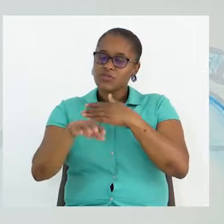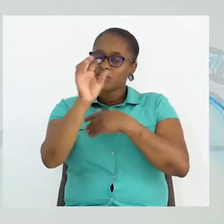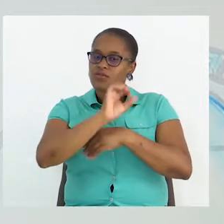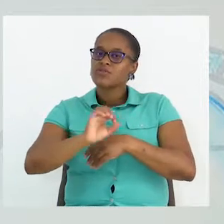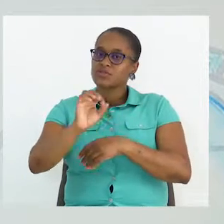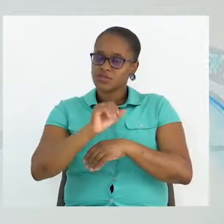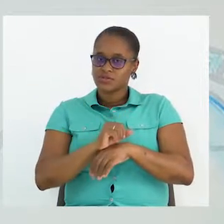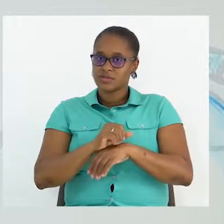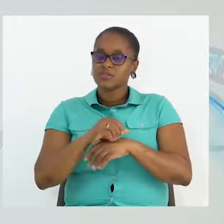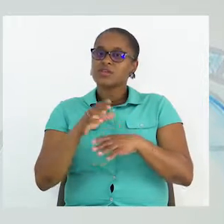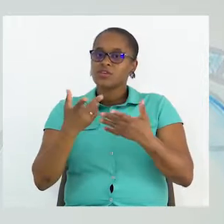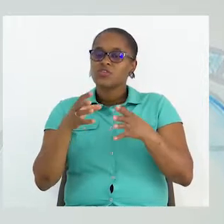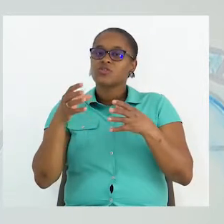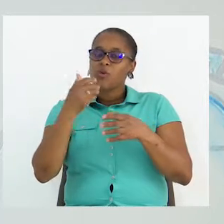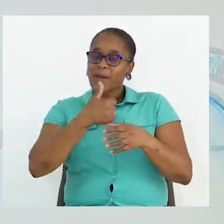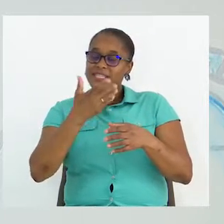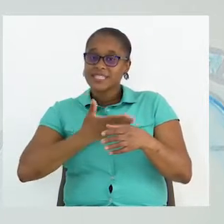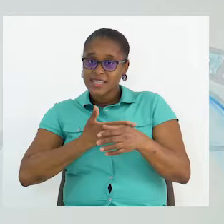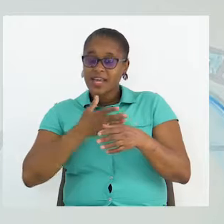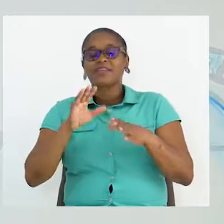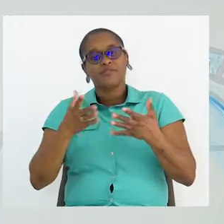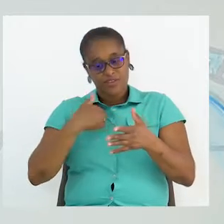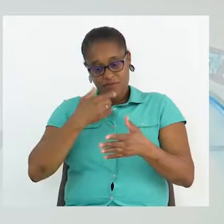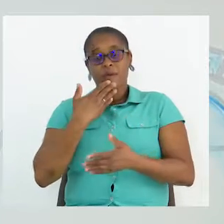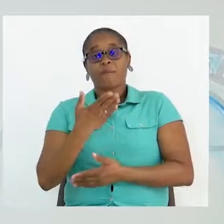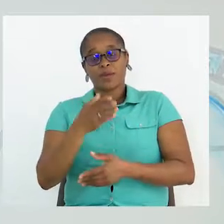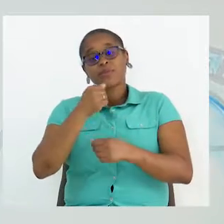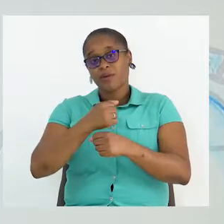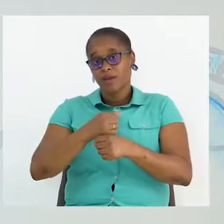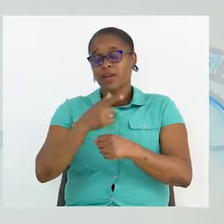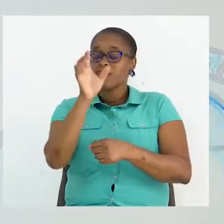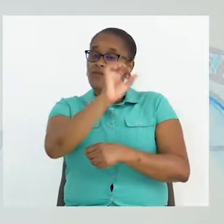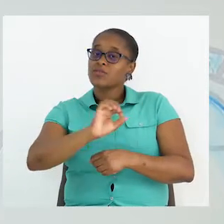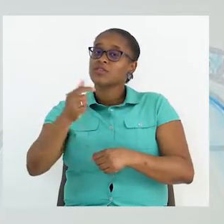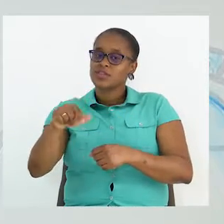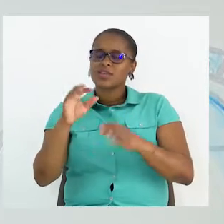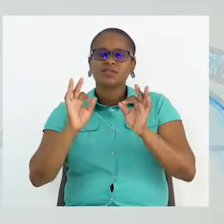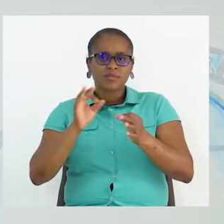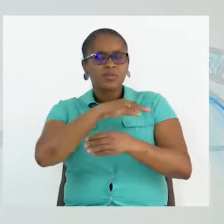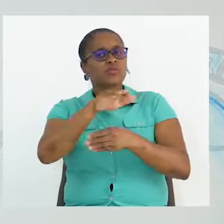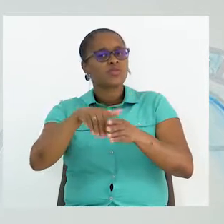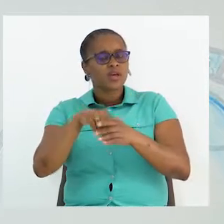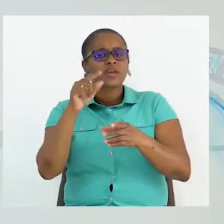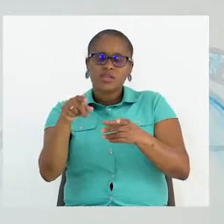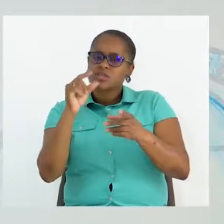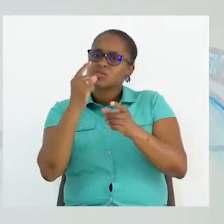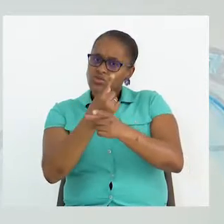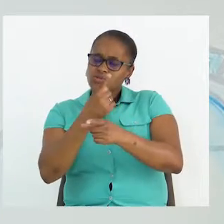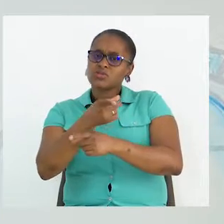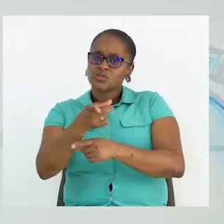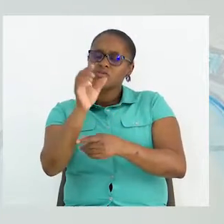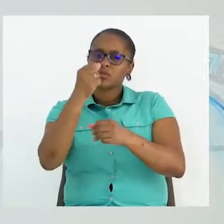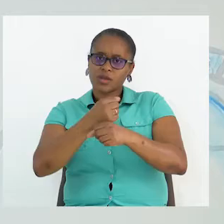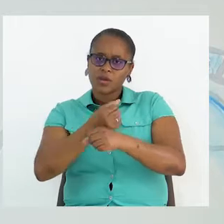que eu vou pedir um trabalho e vocês têm de ter sempre, têm de incluir esses pormenores no vosso trabalho, porque